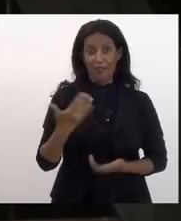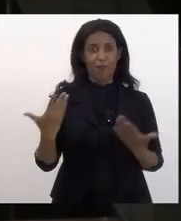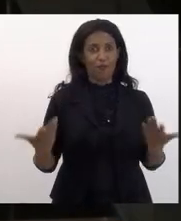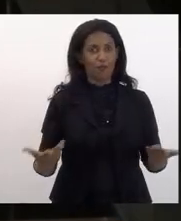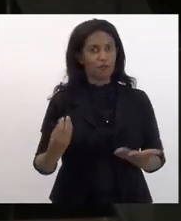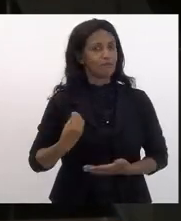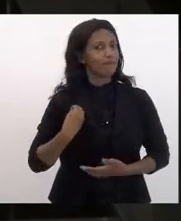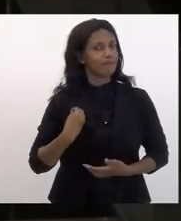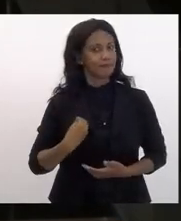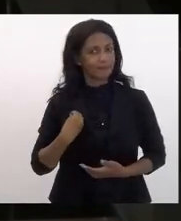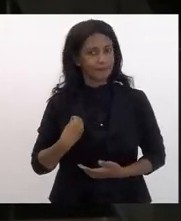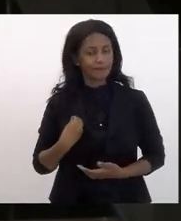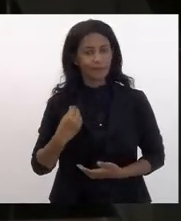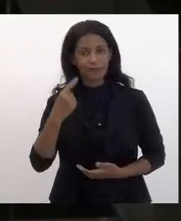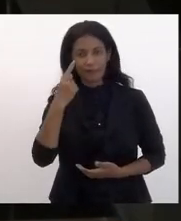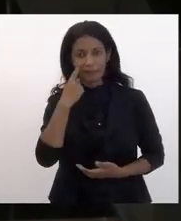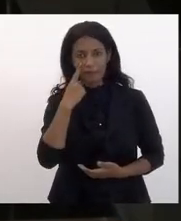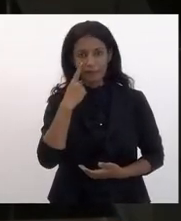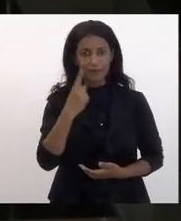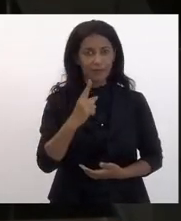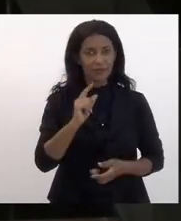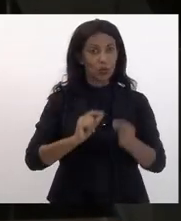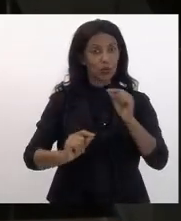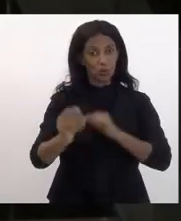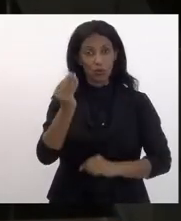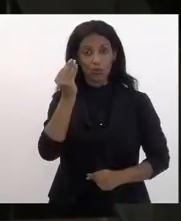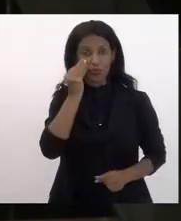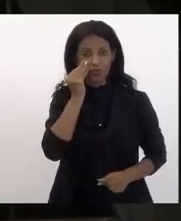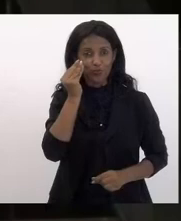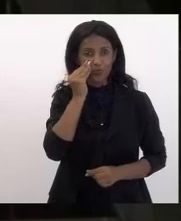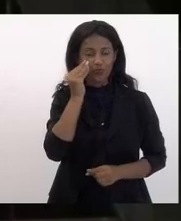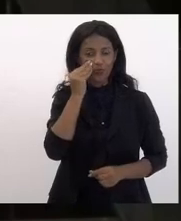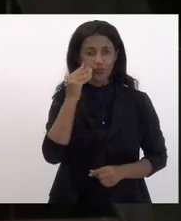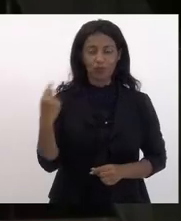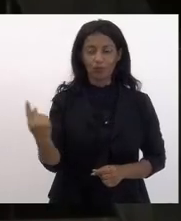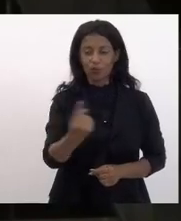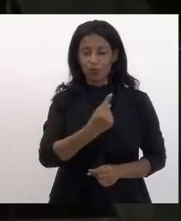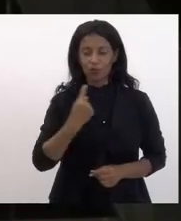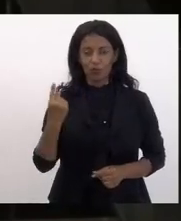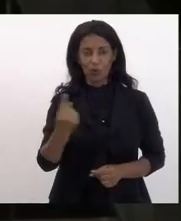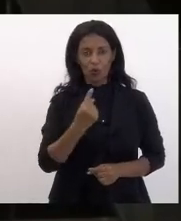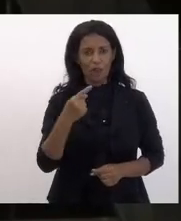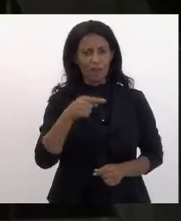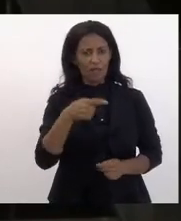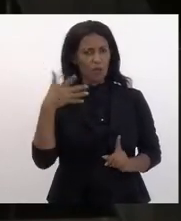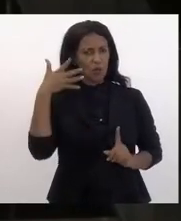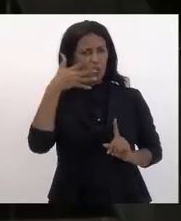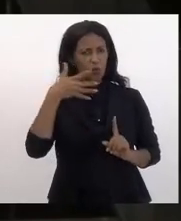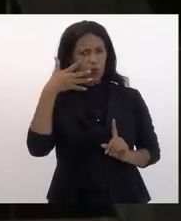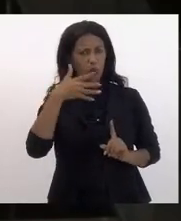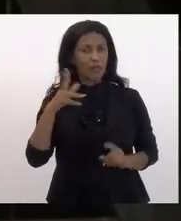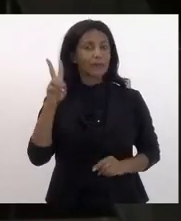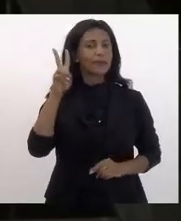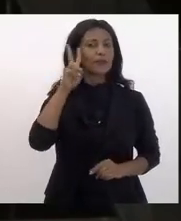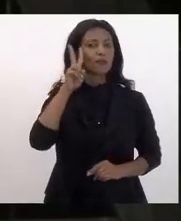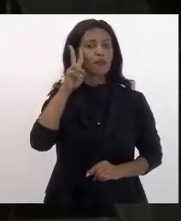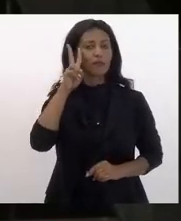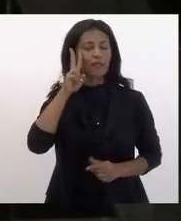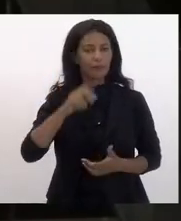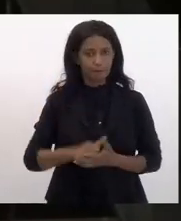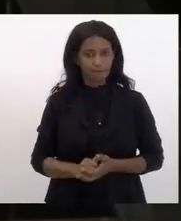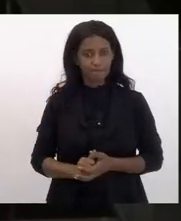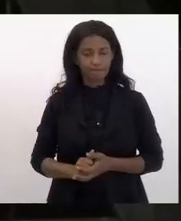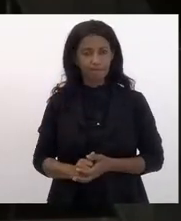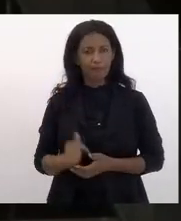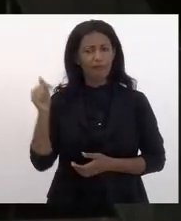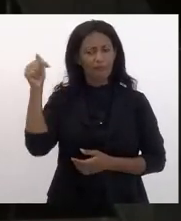viver para ver o que eu estou vendo. Nós fizemos um simpósio aqui, tia Ju, na segunda-feira,